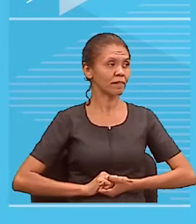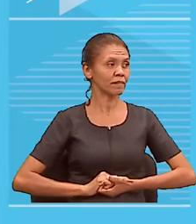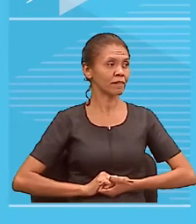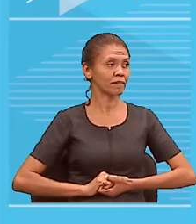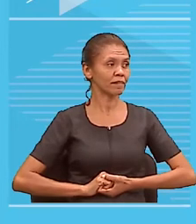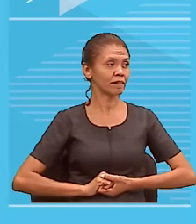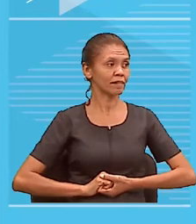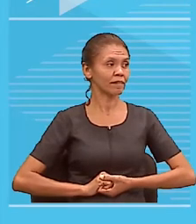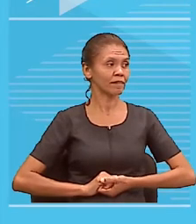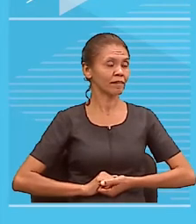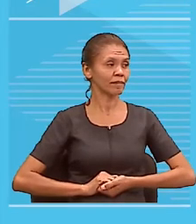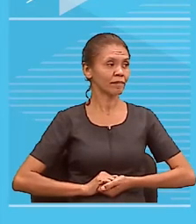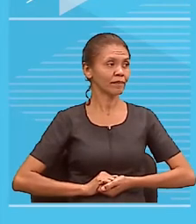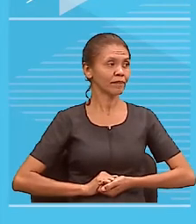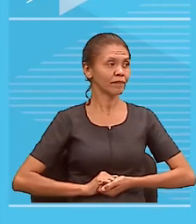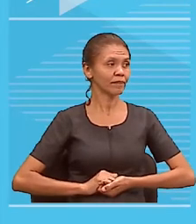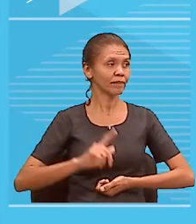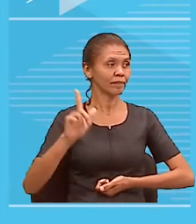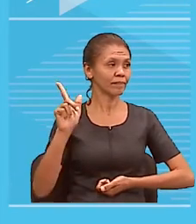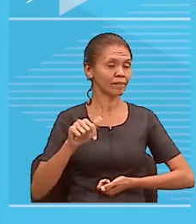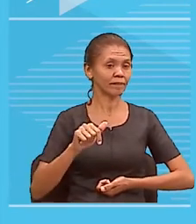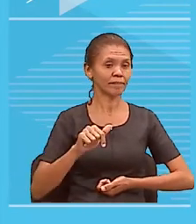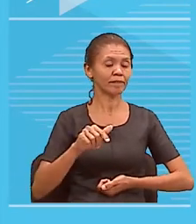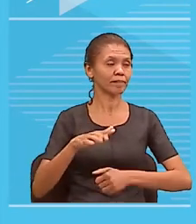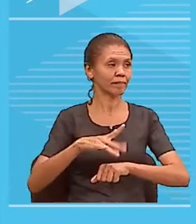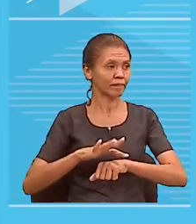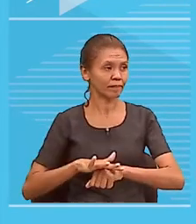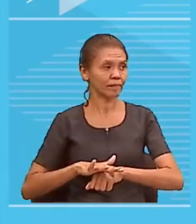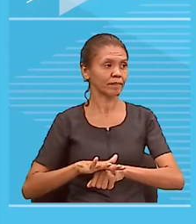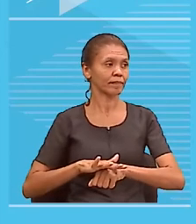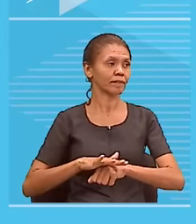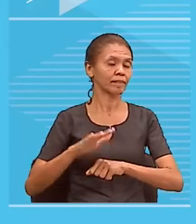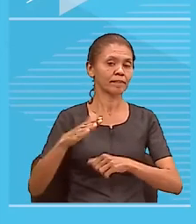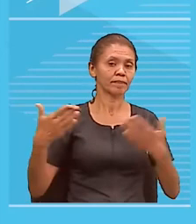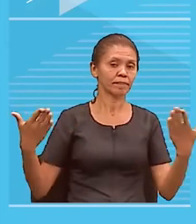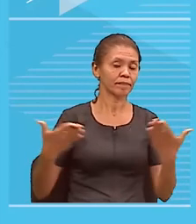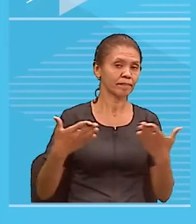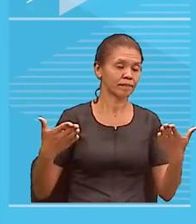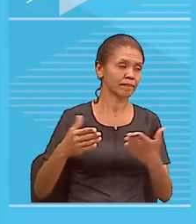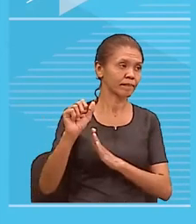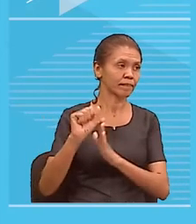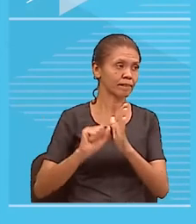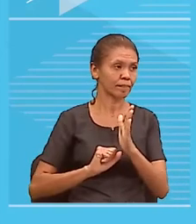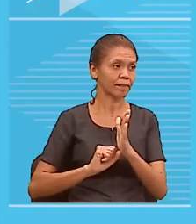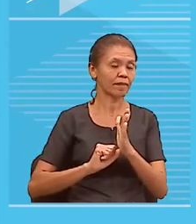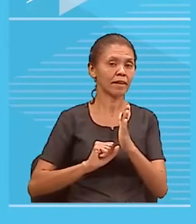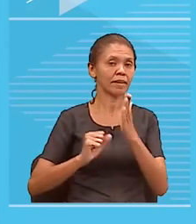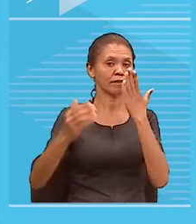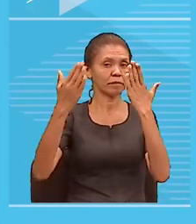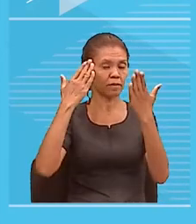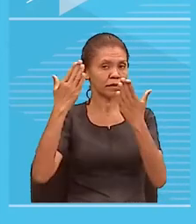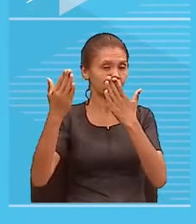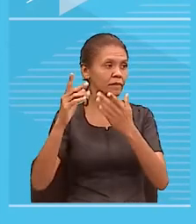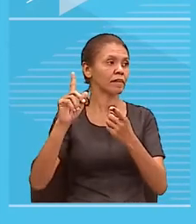não é é pior a doença do século além as duas doenças do Século além das psicológicas